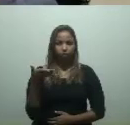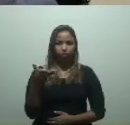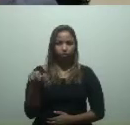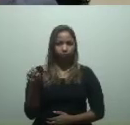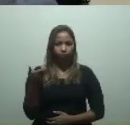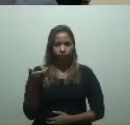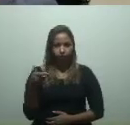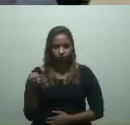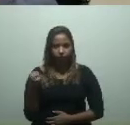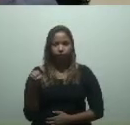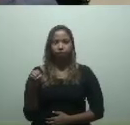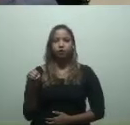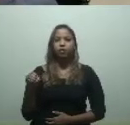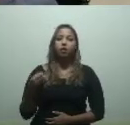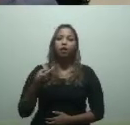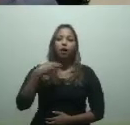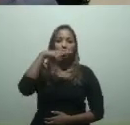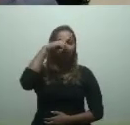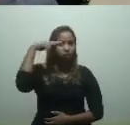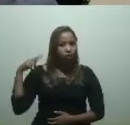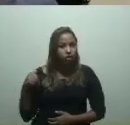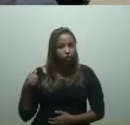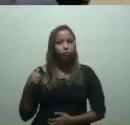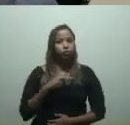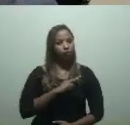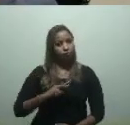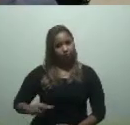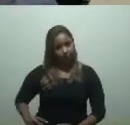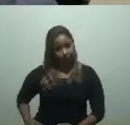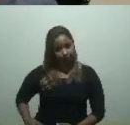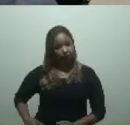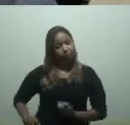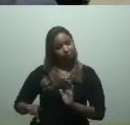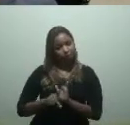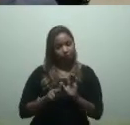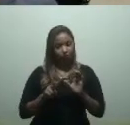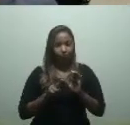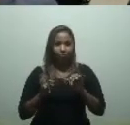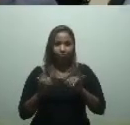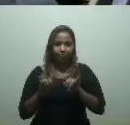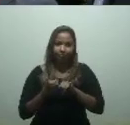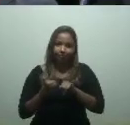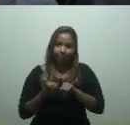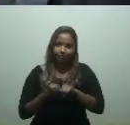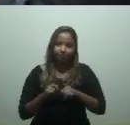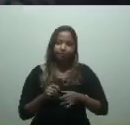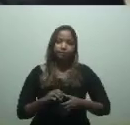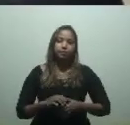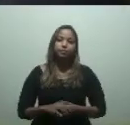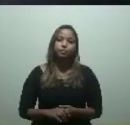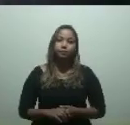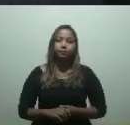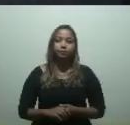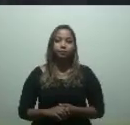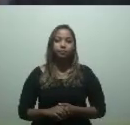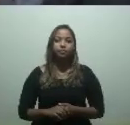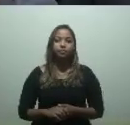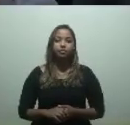090-2020. Raimunda Nilda da Silva Cruz, vereadora com assento nesta Casa Legislativa,